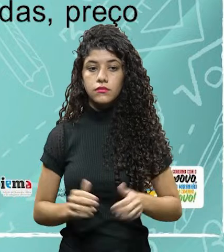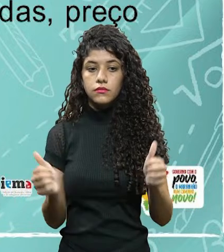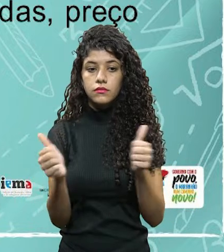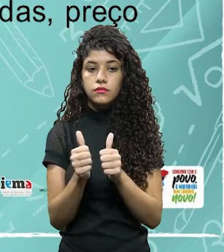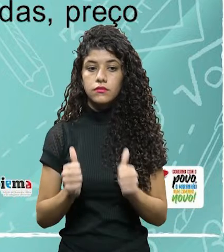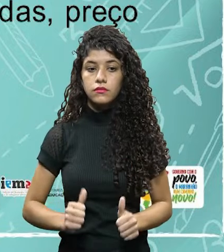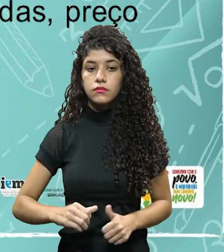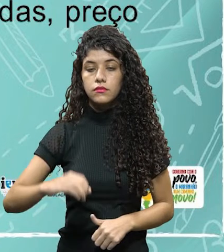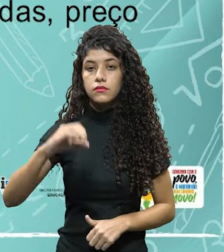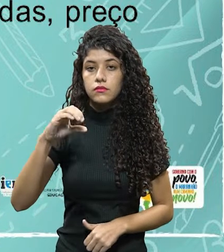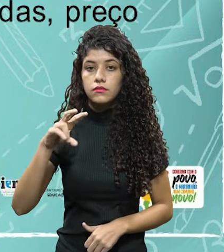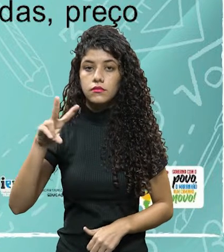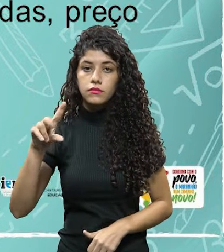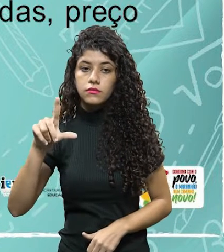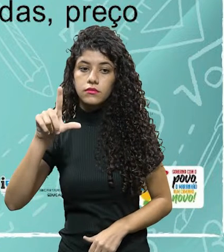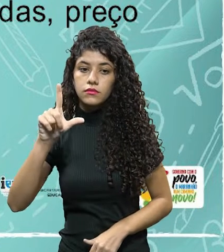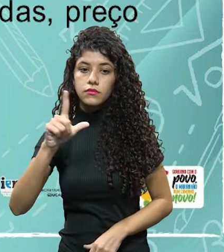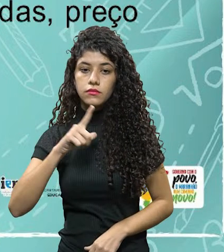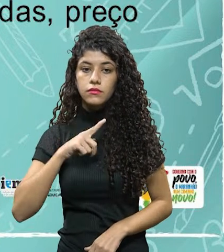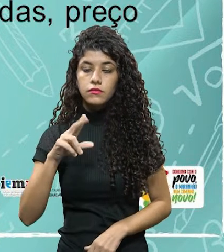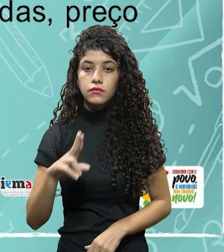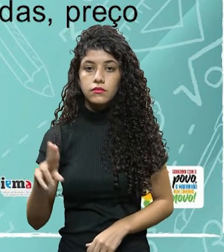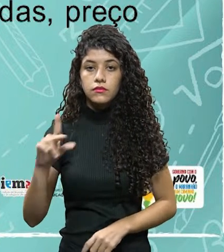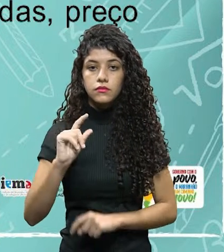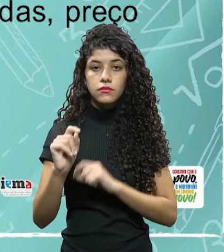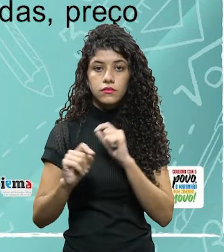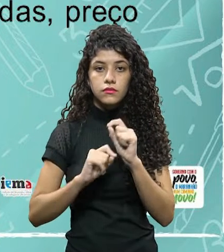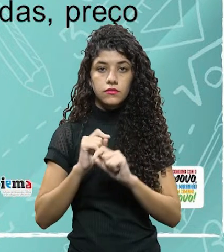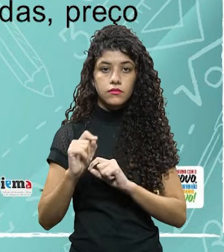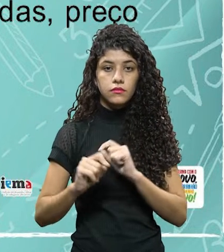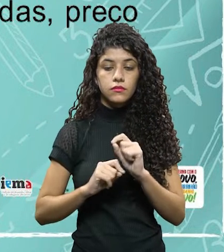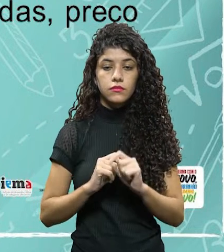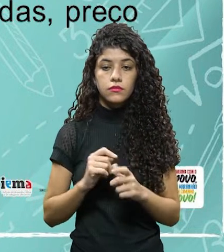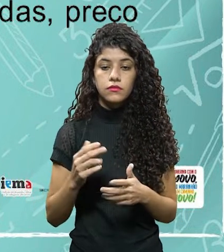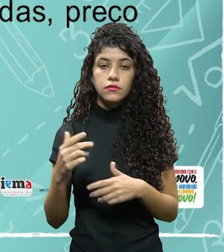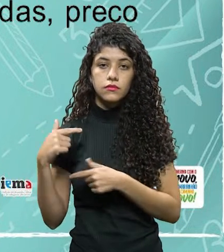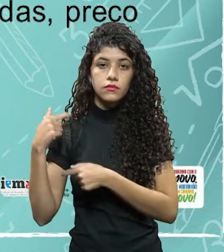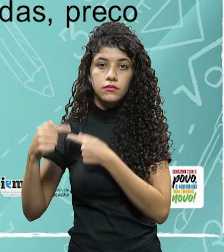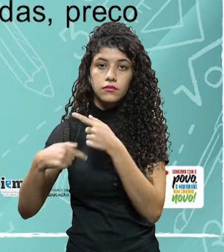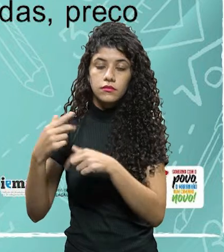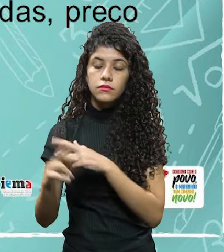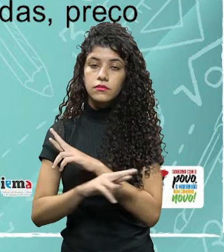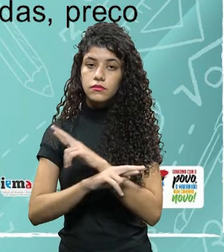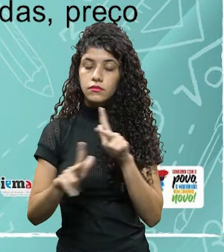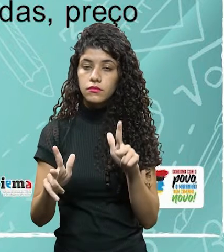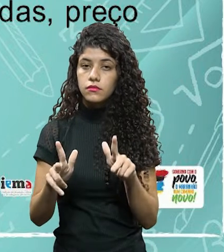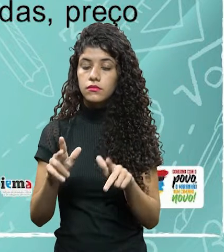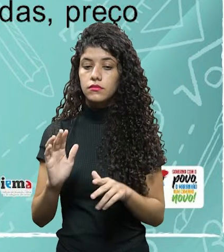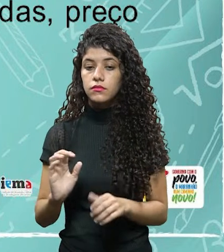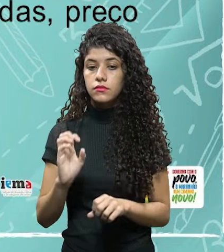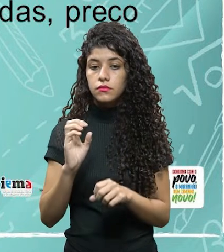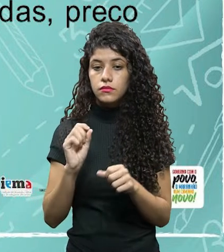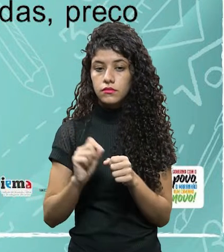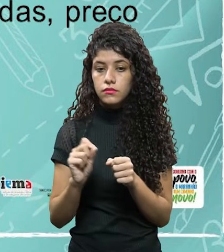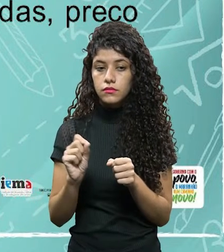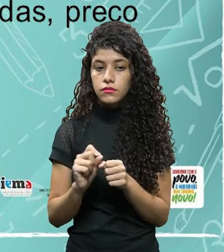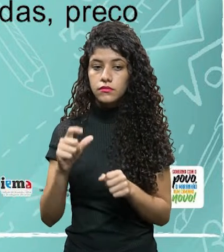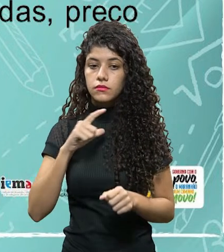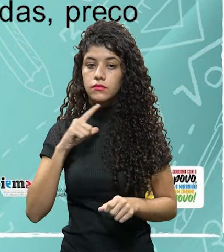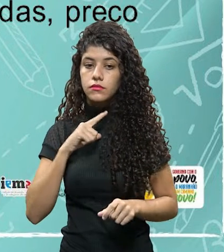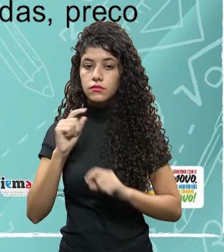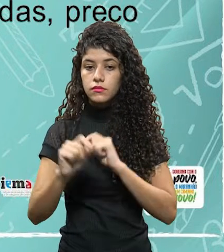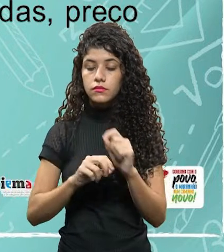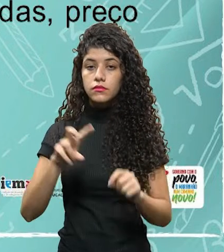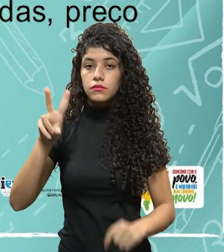do custo, volume e lucro é usado para determinar a inter-relação entre diferentes níveis de atividades. Temos